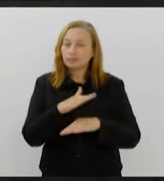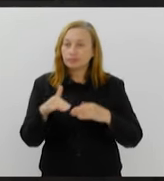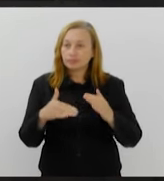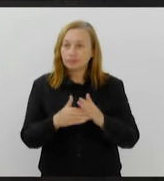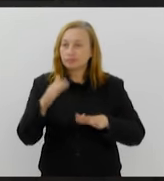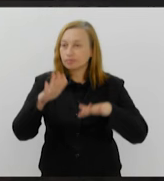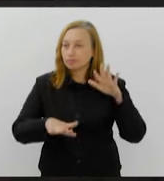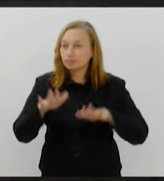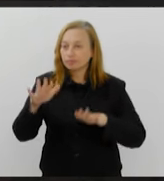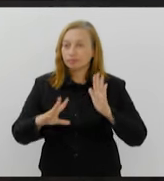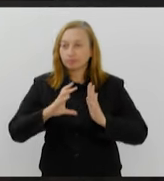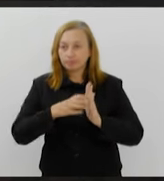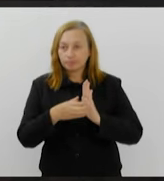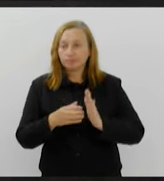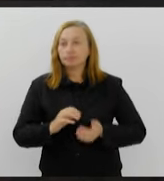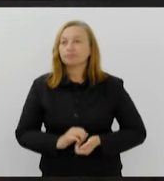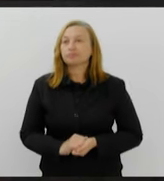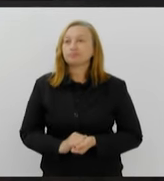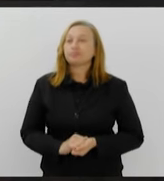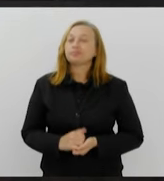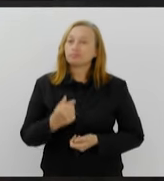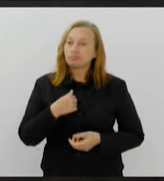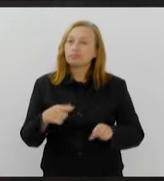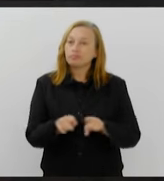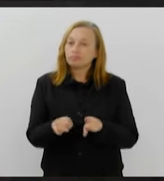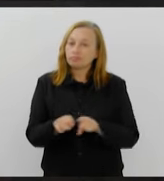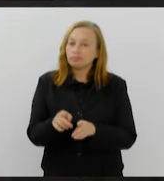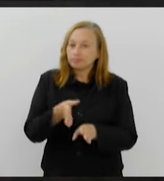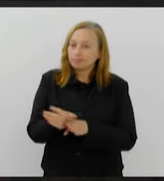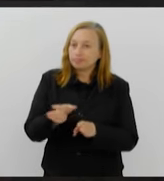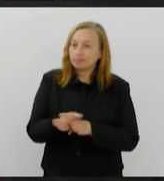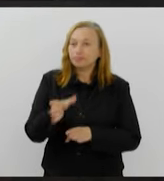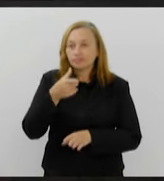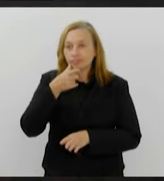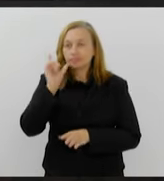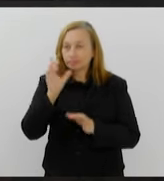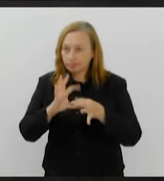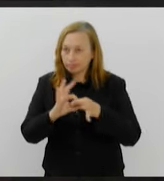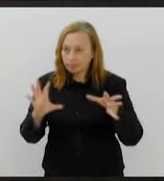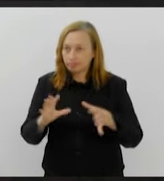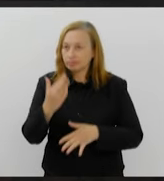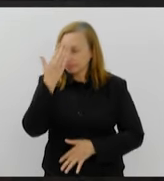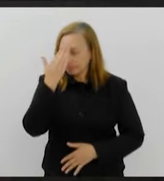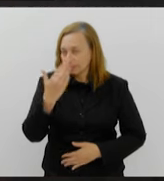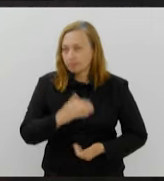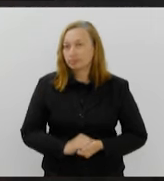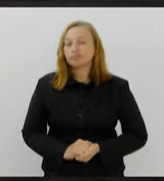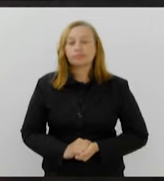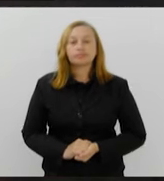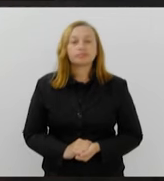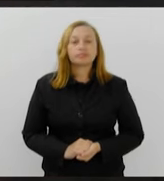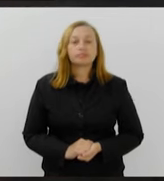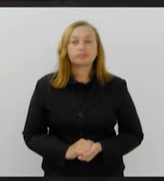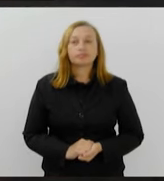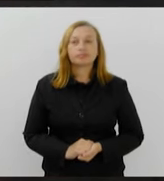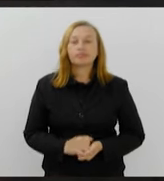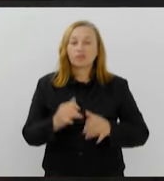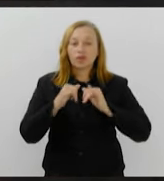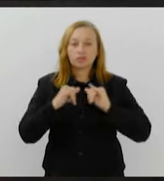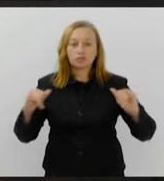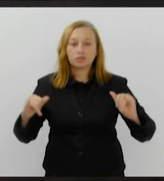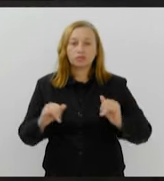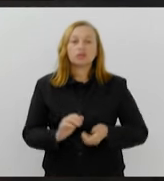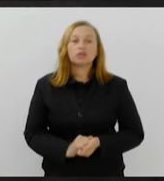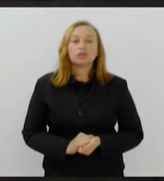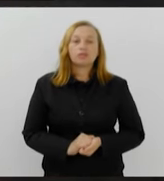Independentes do partido conforme eu também havia orientado Desde ontem que permitiria Muito obrigado anuncio